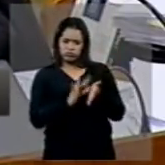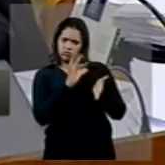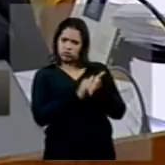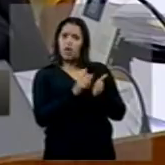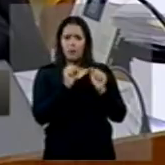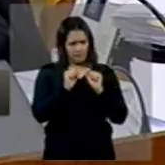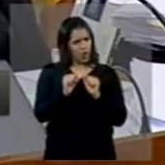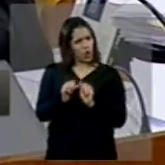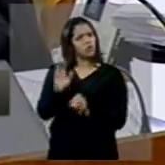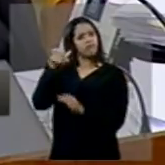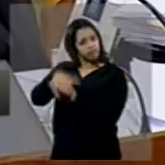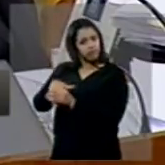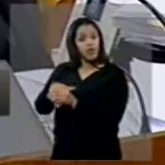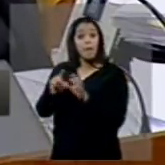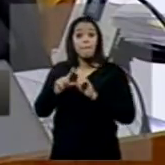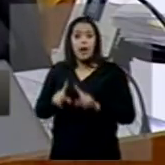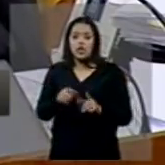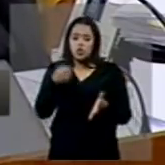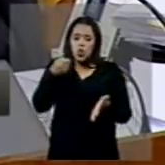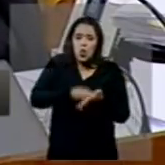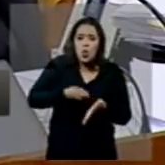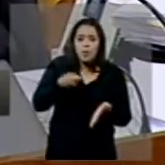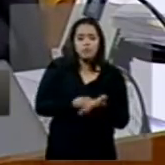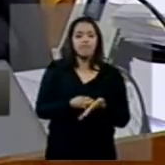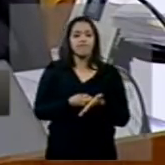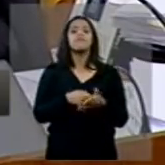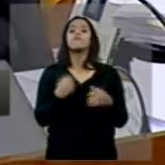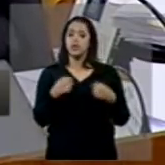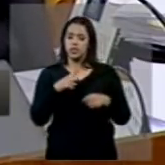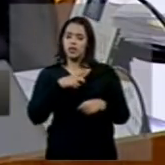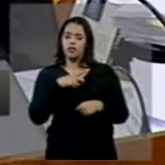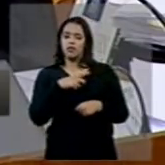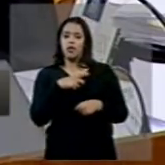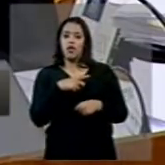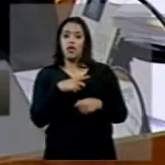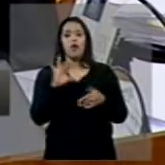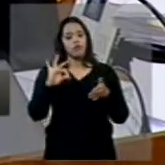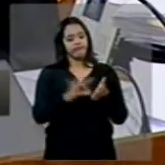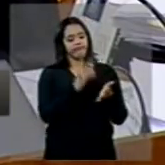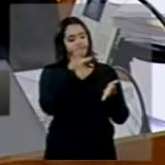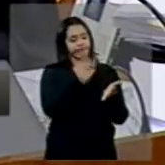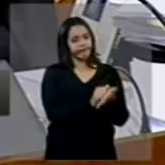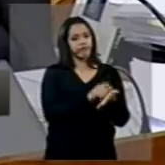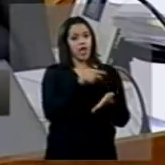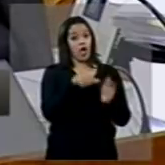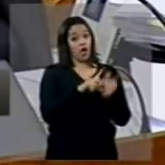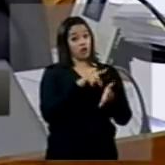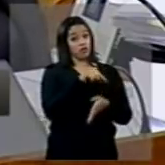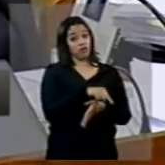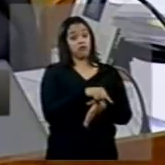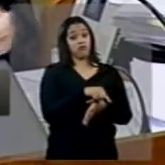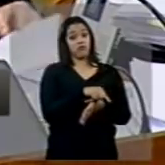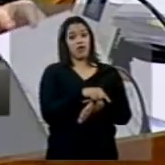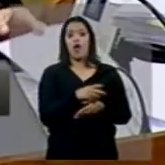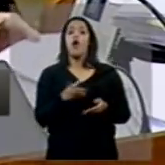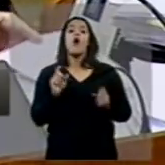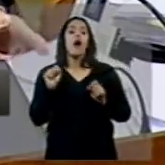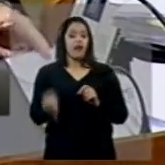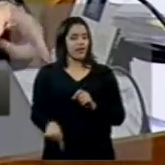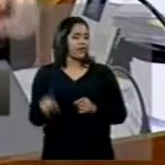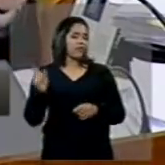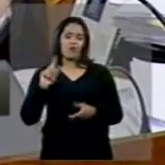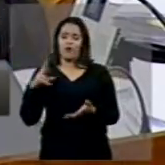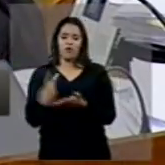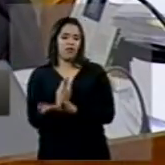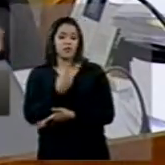eleitoral, poderia votar, mas obrigatoriamente deveria ter o regular alistamento eleitoral. Isso não ocorre aqui com